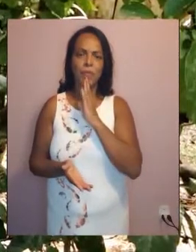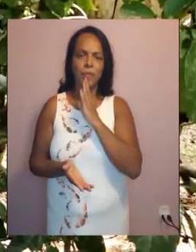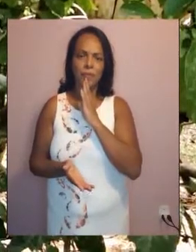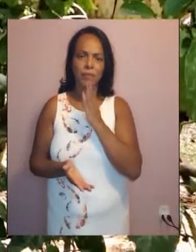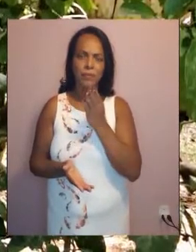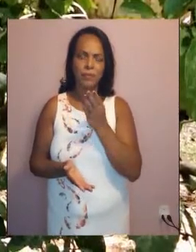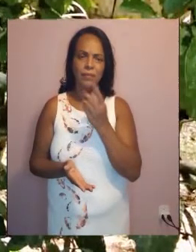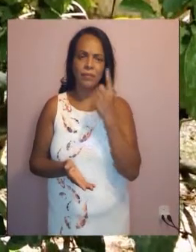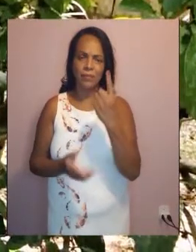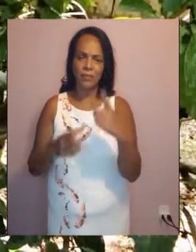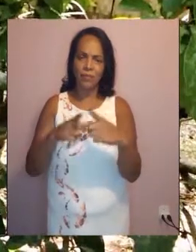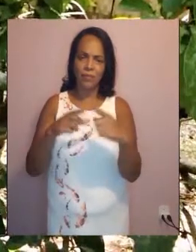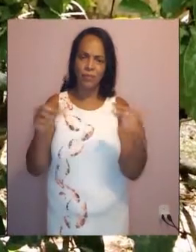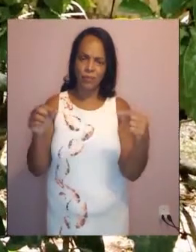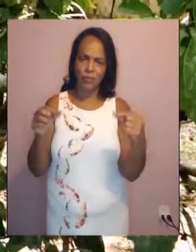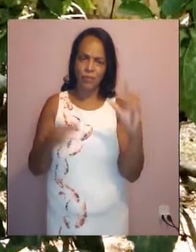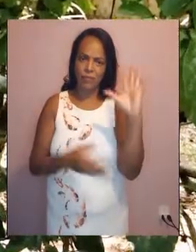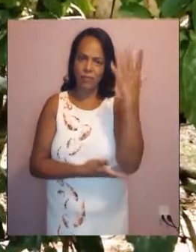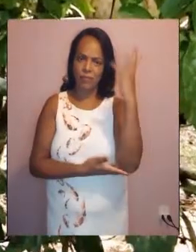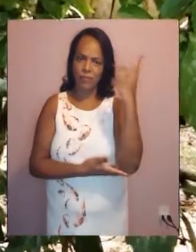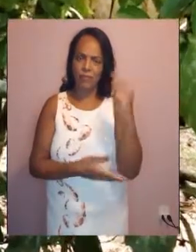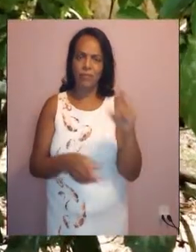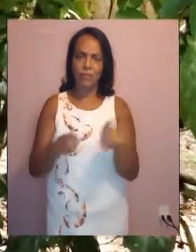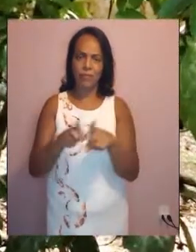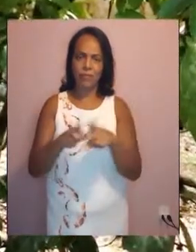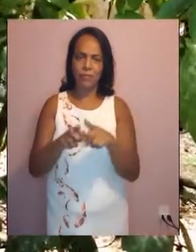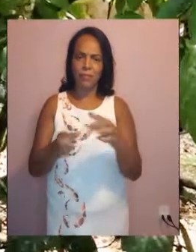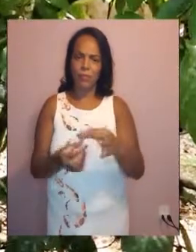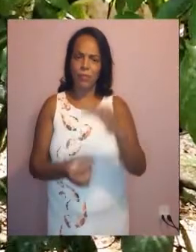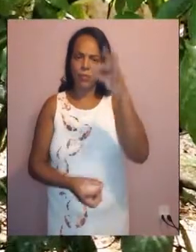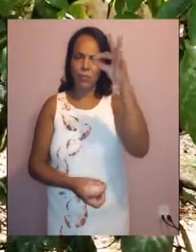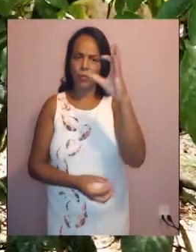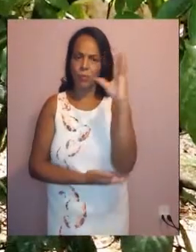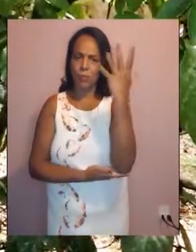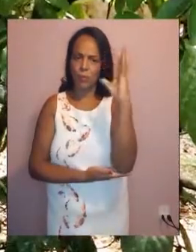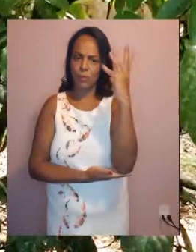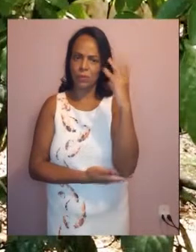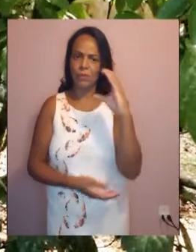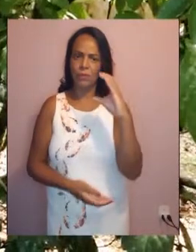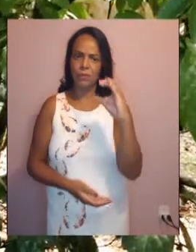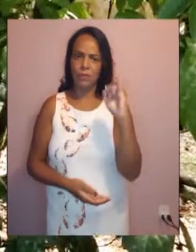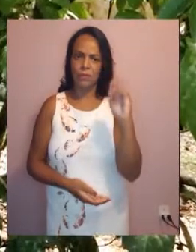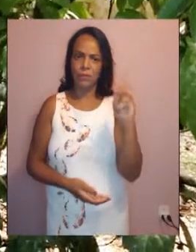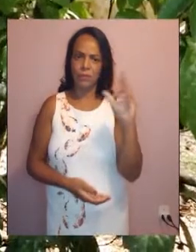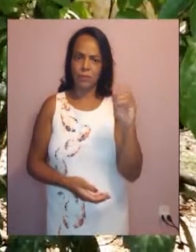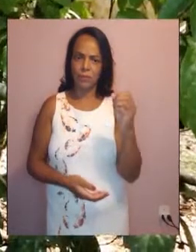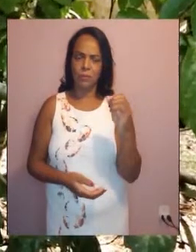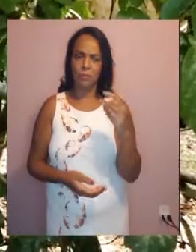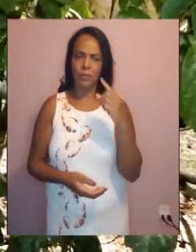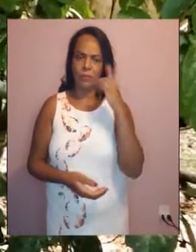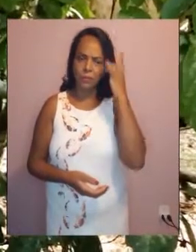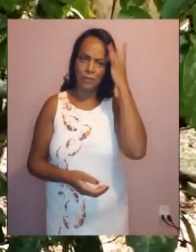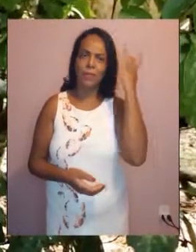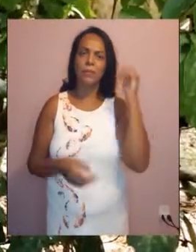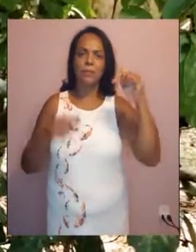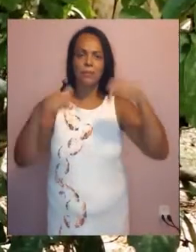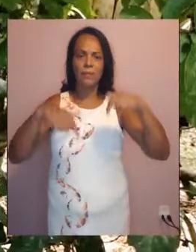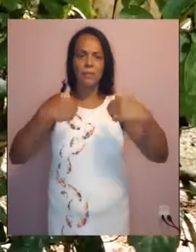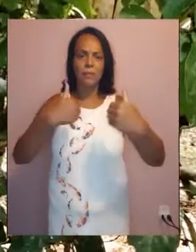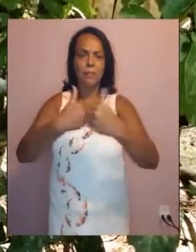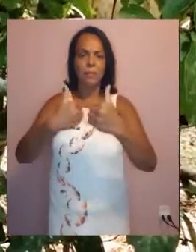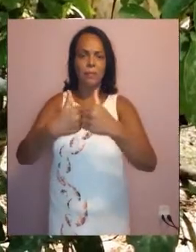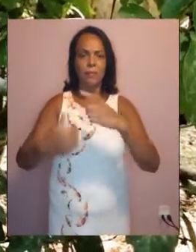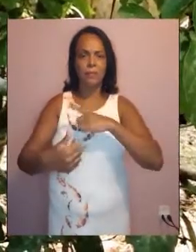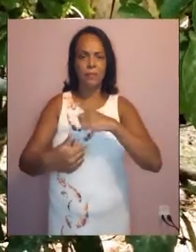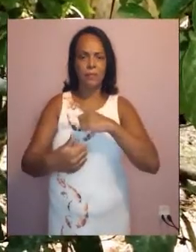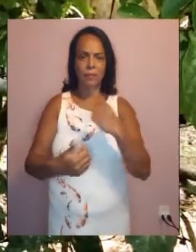conhece essa folha e esse cipó e tu sabe se aqui por perto tem? E o Antônio Costa disse: tem, aqui